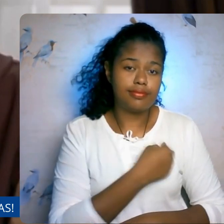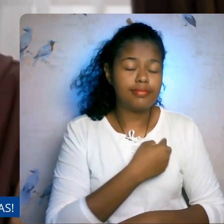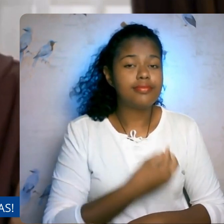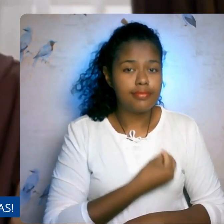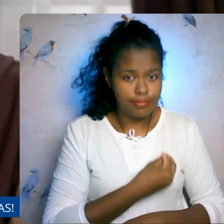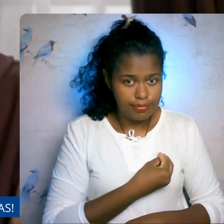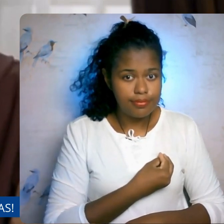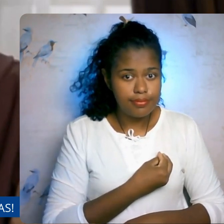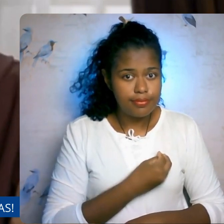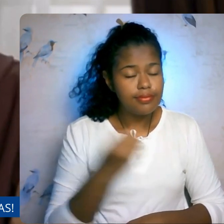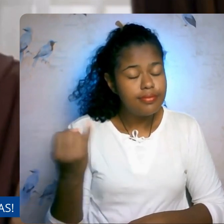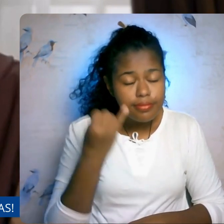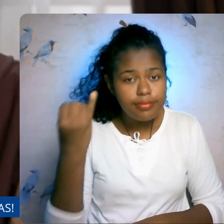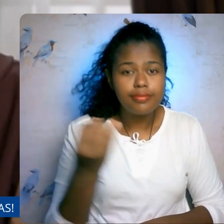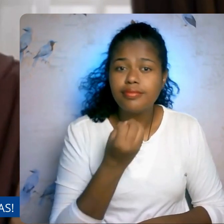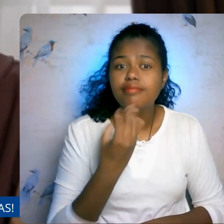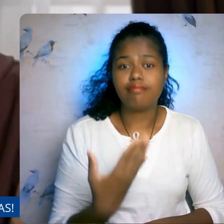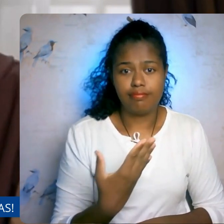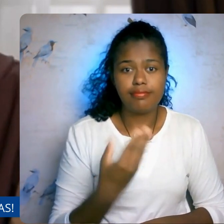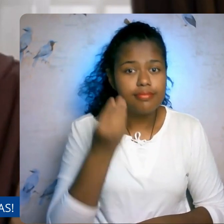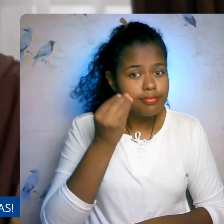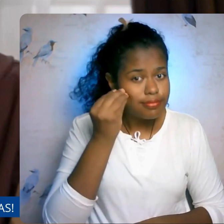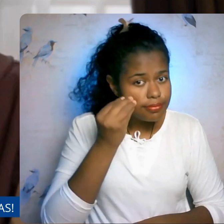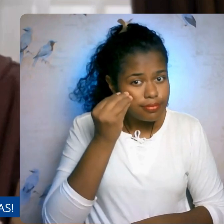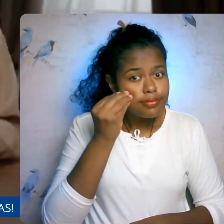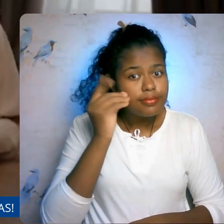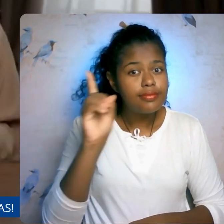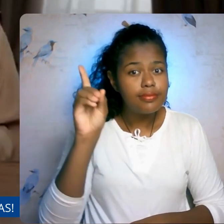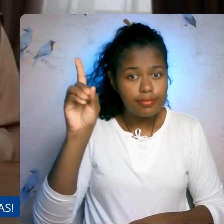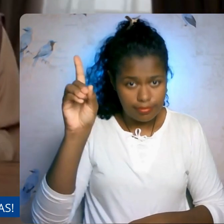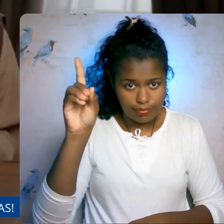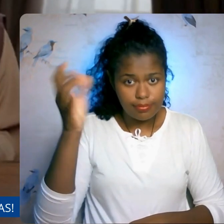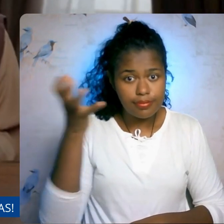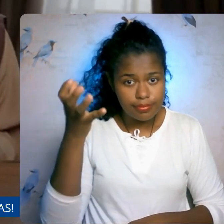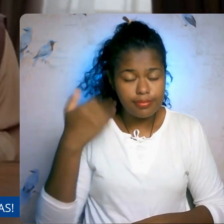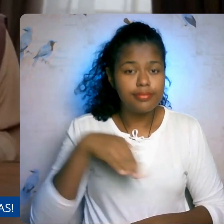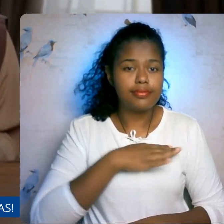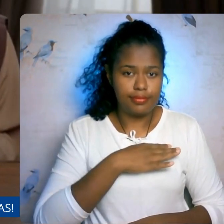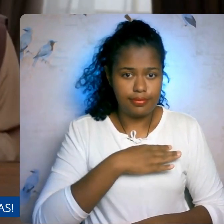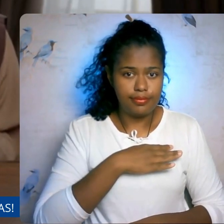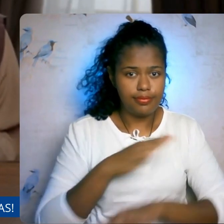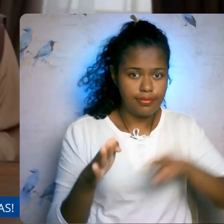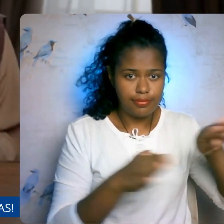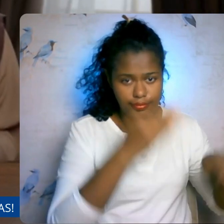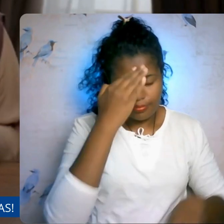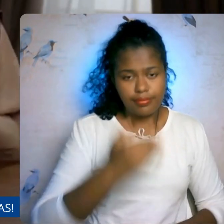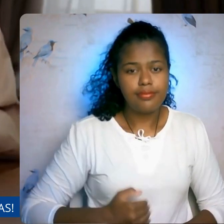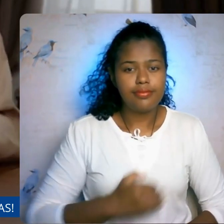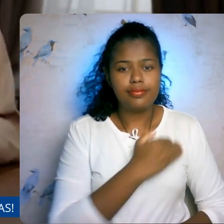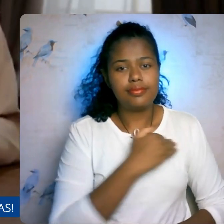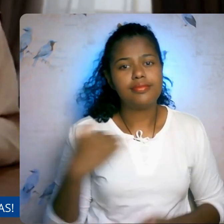pena fugir, vale a pena fazer o que Deus pede para nós. Em nome do Pai, do Filho e do Espírito